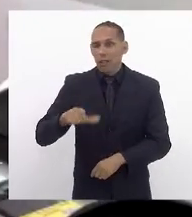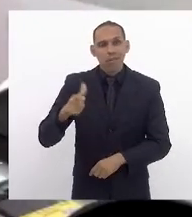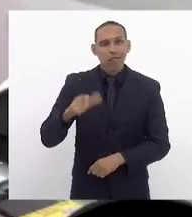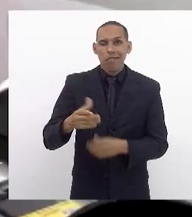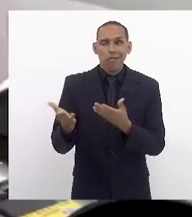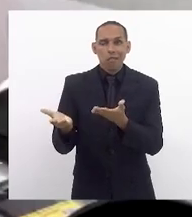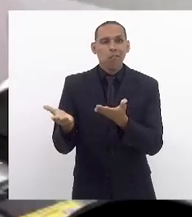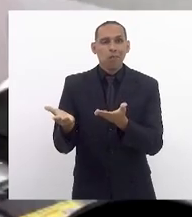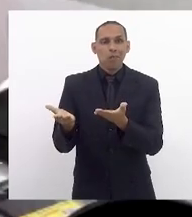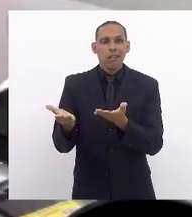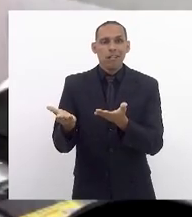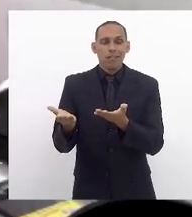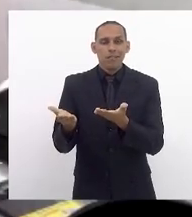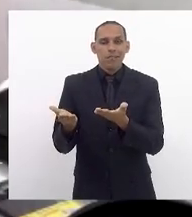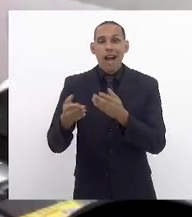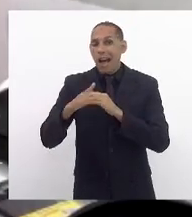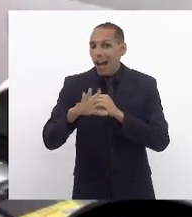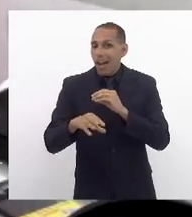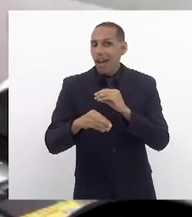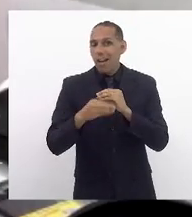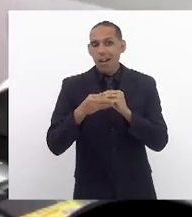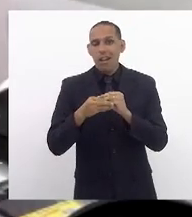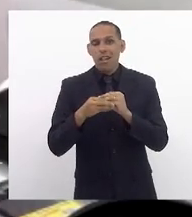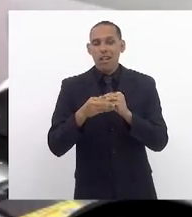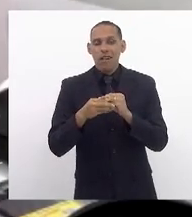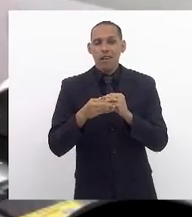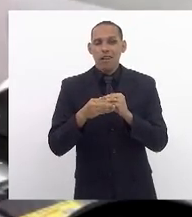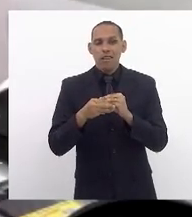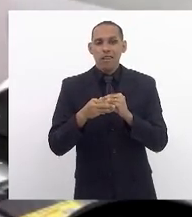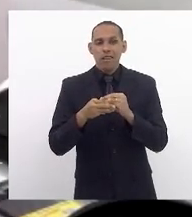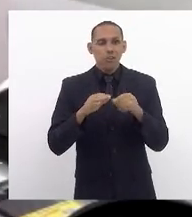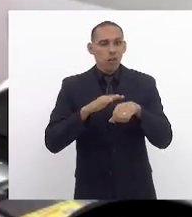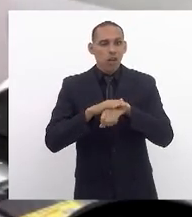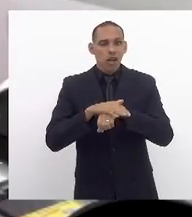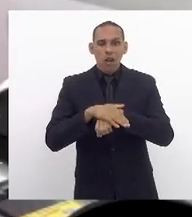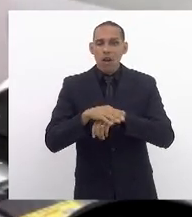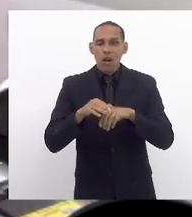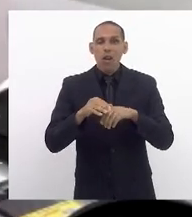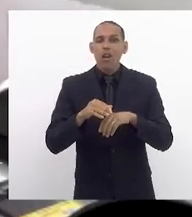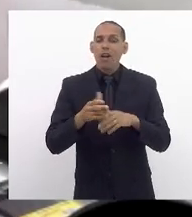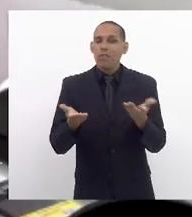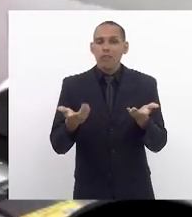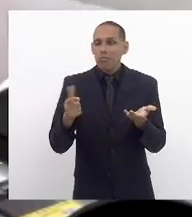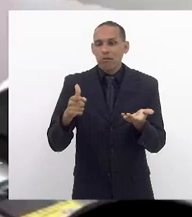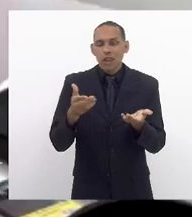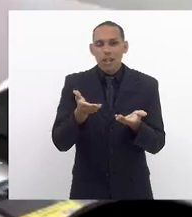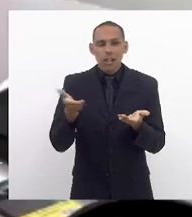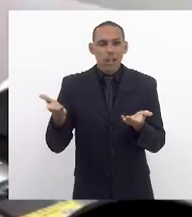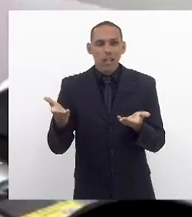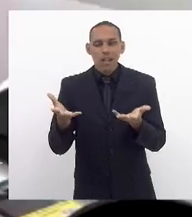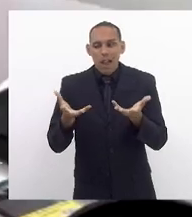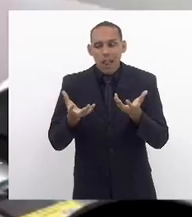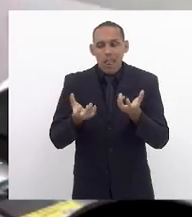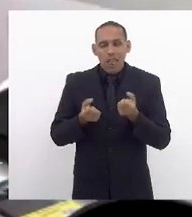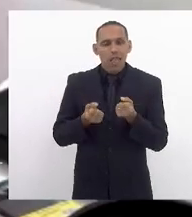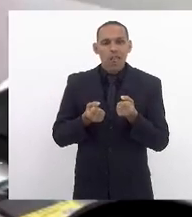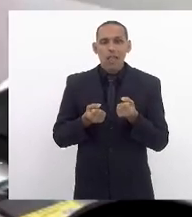né? Sem o adicional noturno, eles não conseguem aí ter um